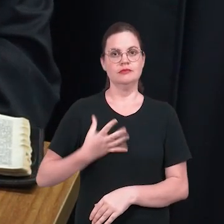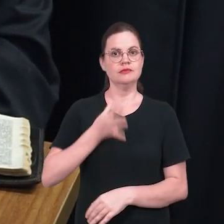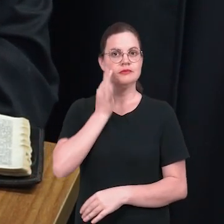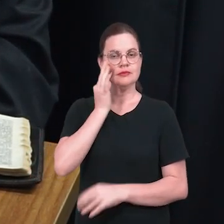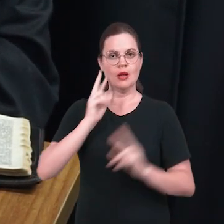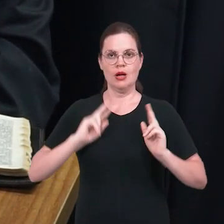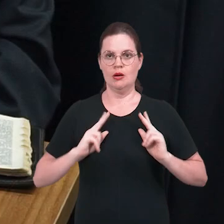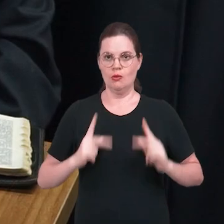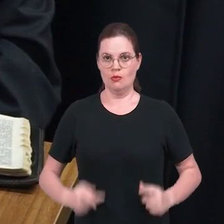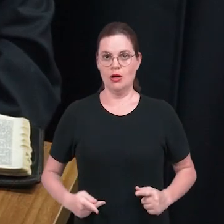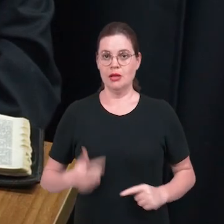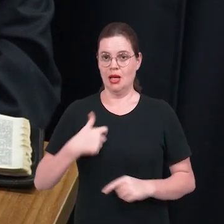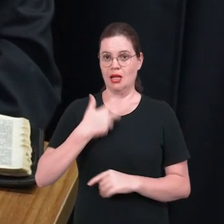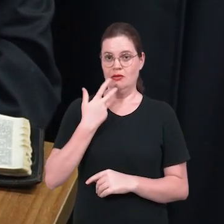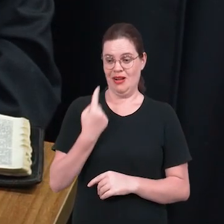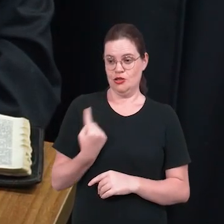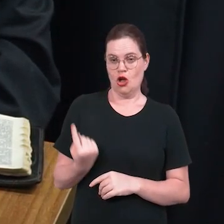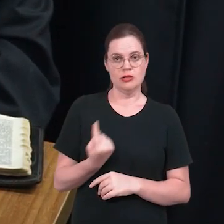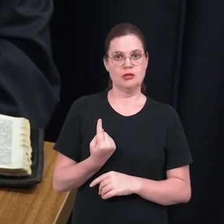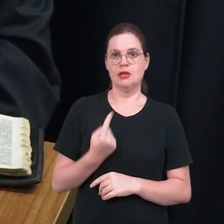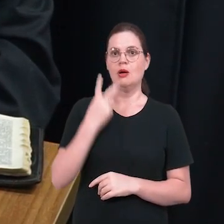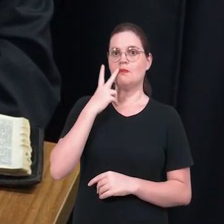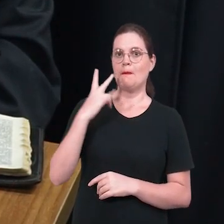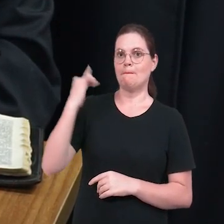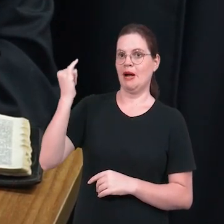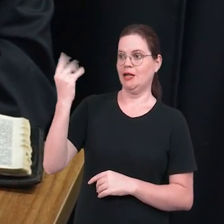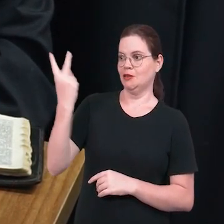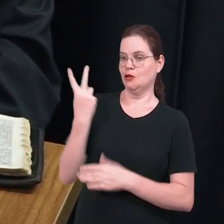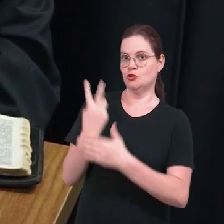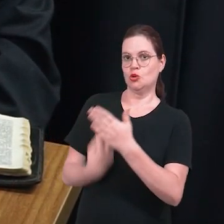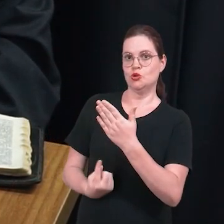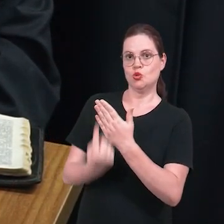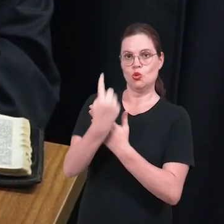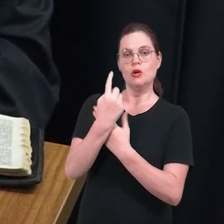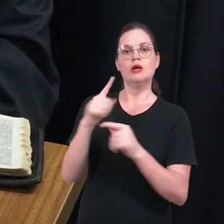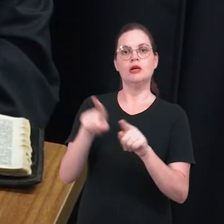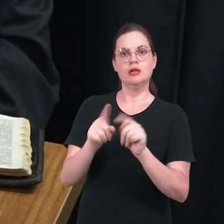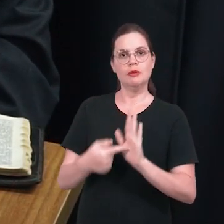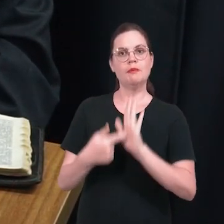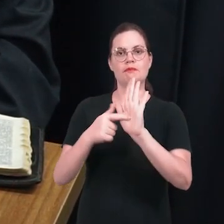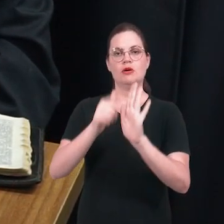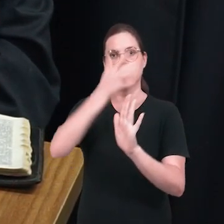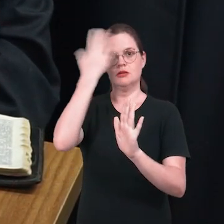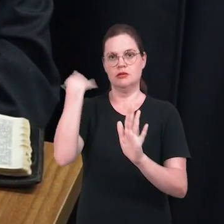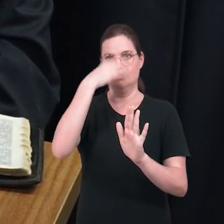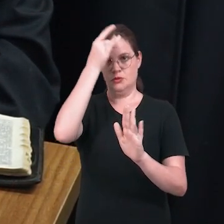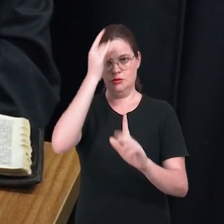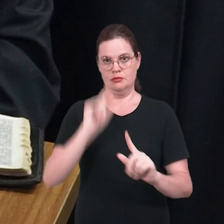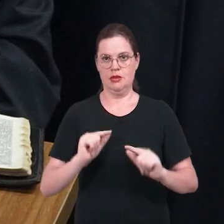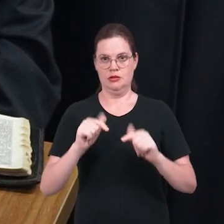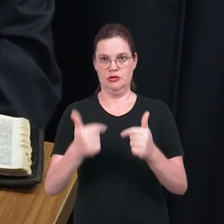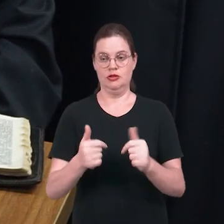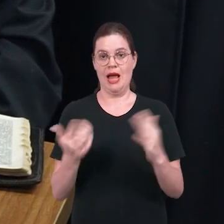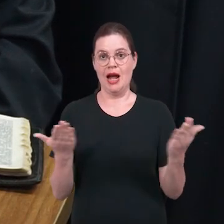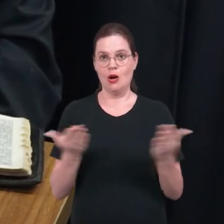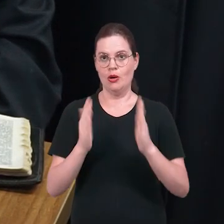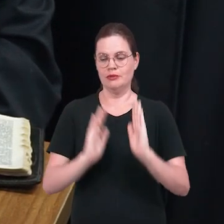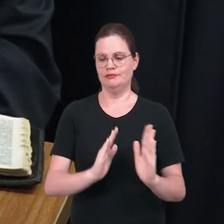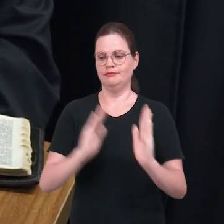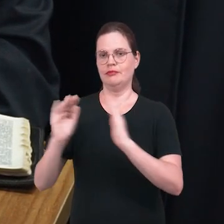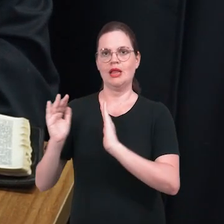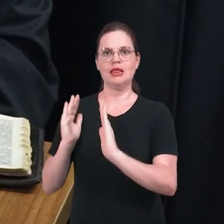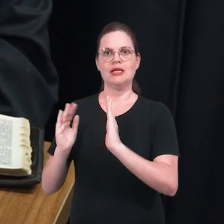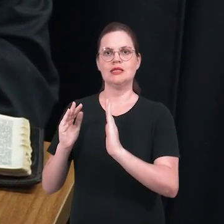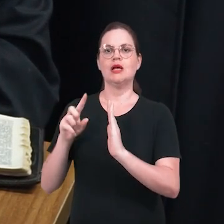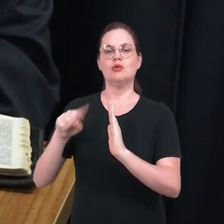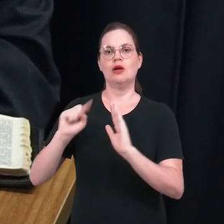fala do Pai, ele fala, eu e o Pai somos um, ele aponta para o Espírito Santo, e depois nós vamos ver a operação do Espírito Santo. Mas agora nós vamos